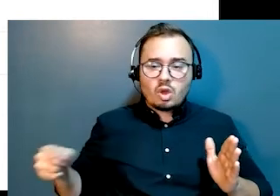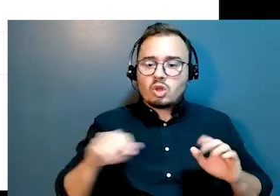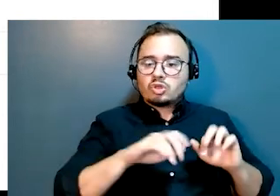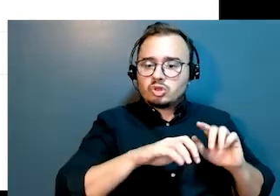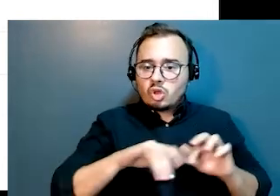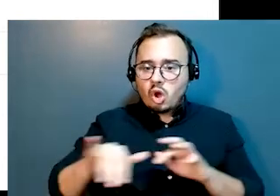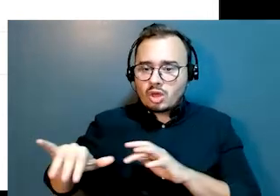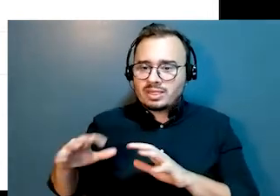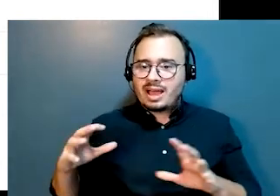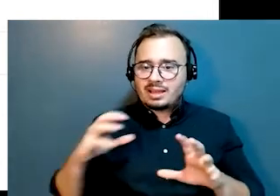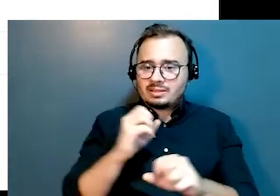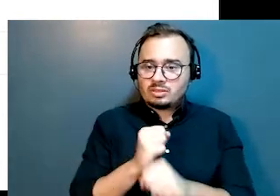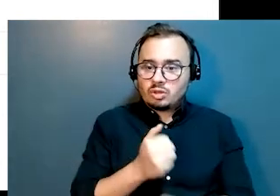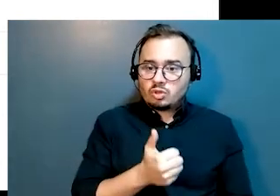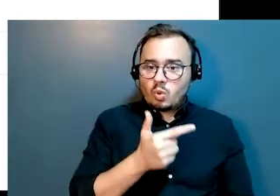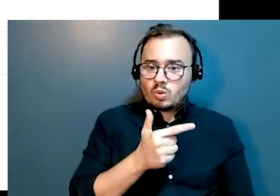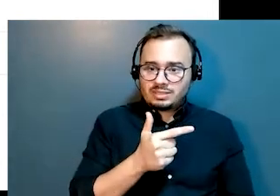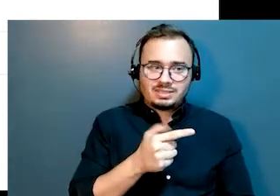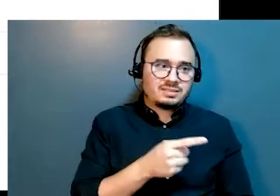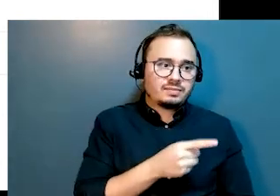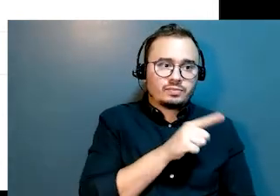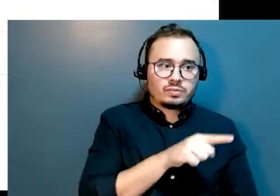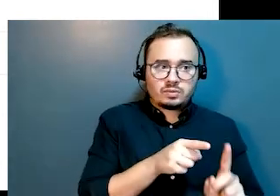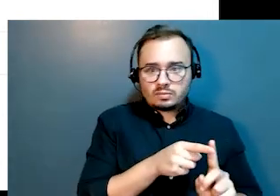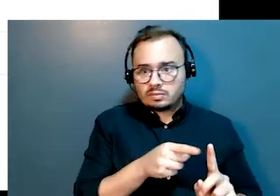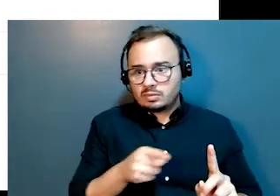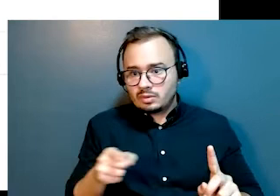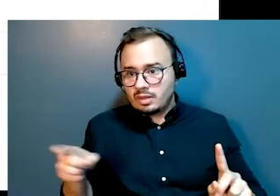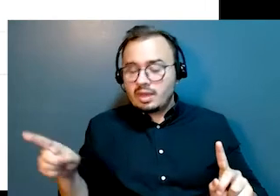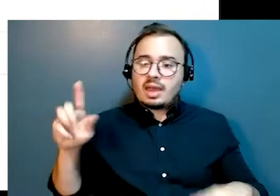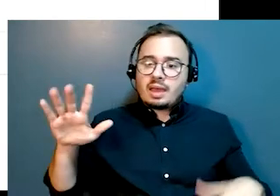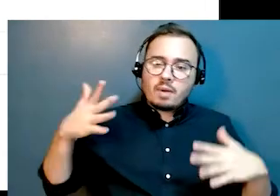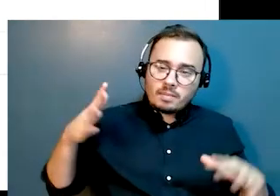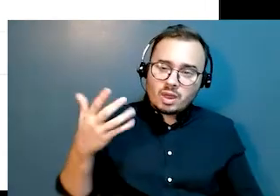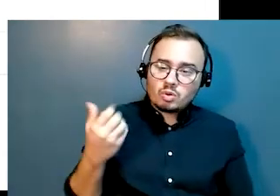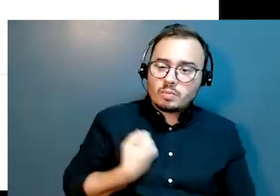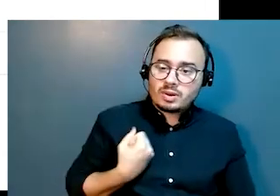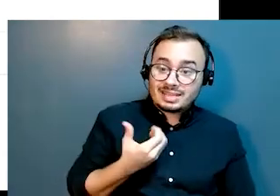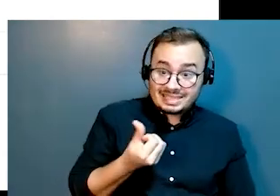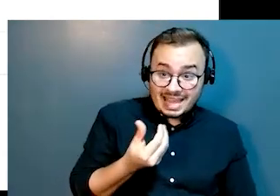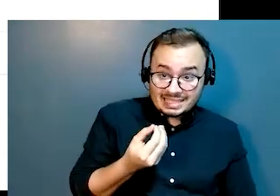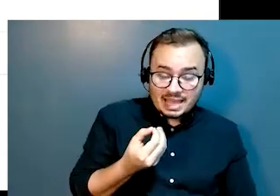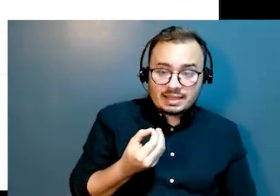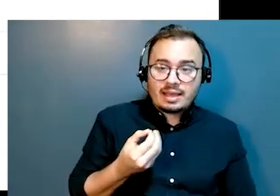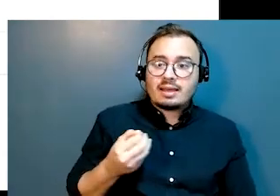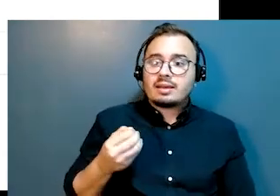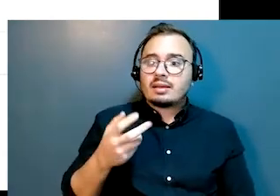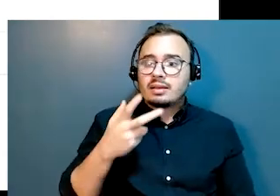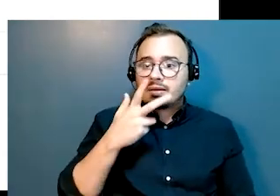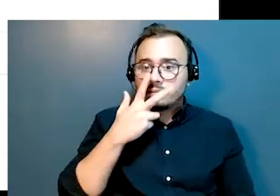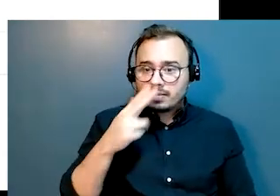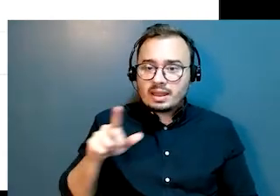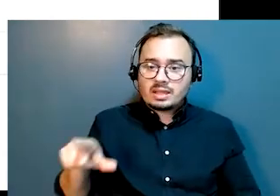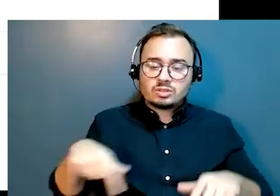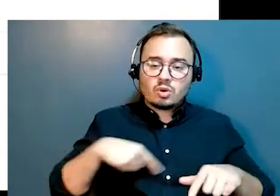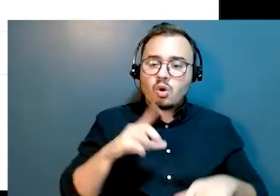audível, quando a gente chega aqui pela posição de número 60, que é aquela que eu toquei para vocês, que é um dó na quarta